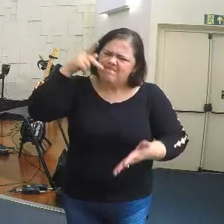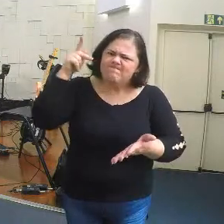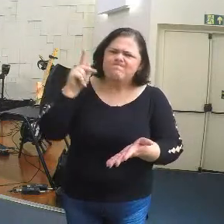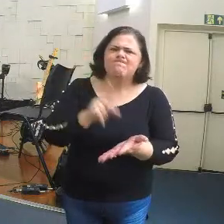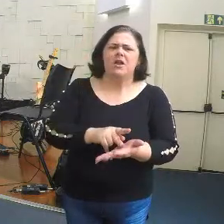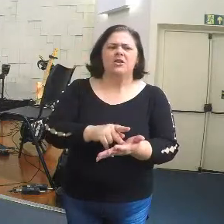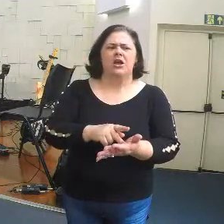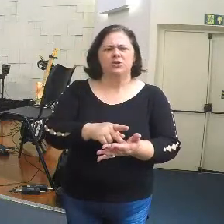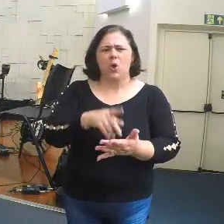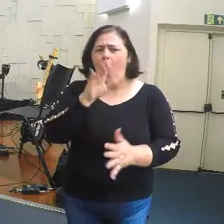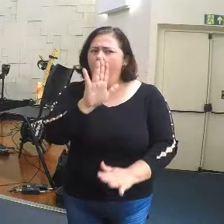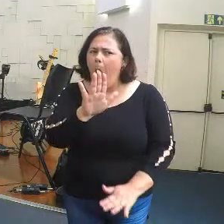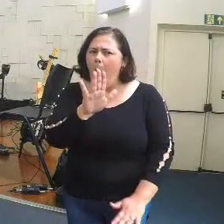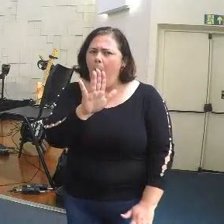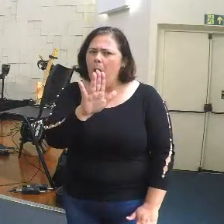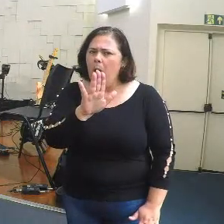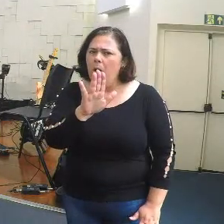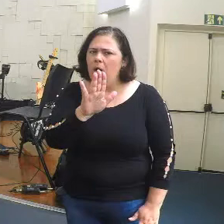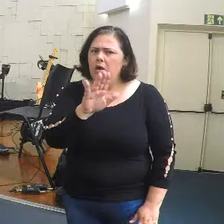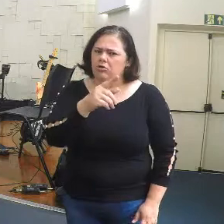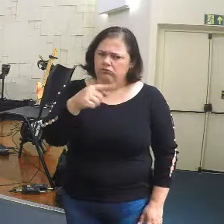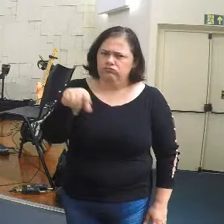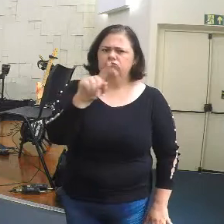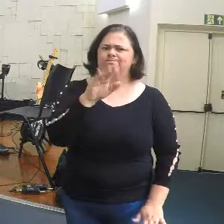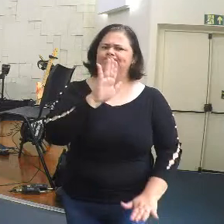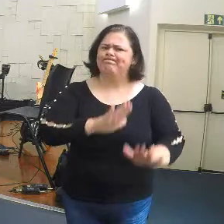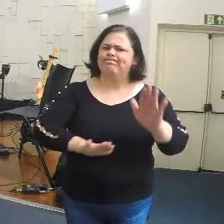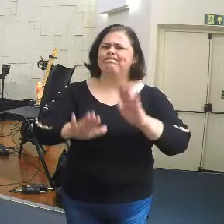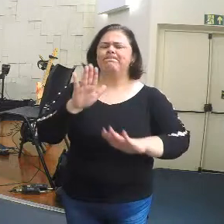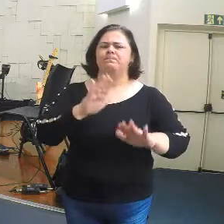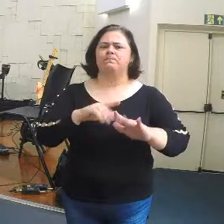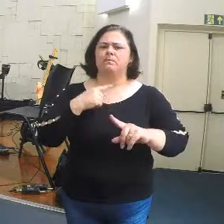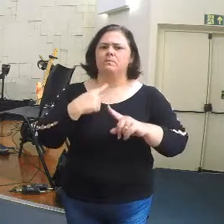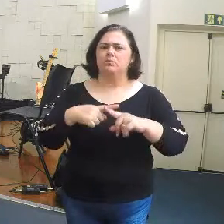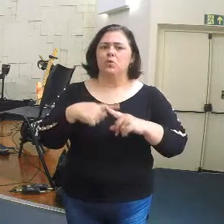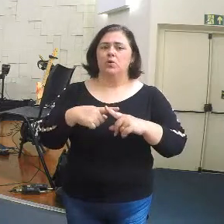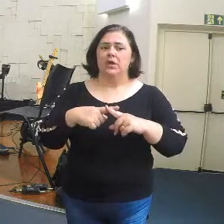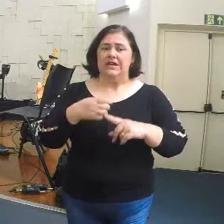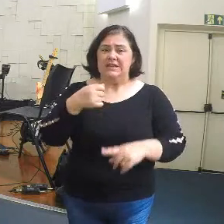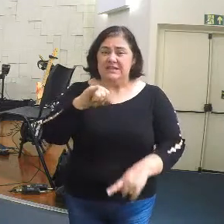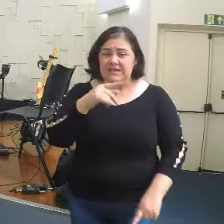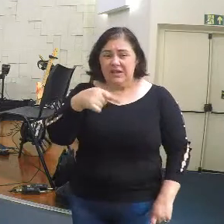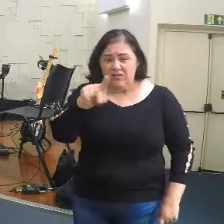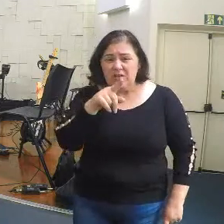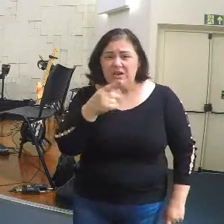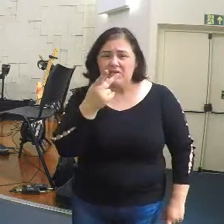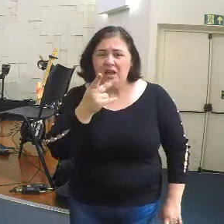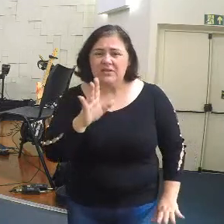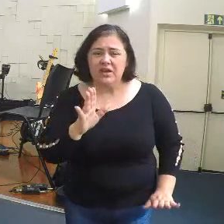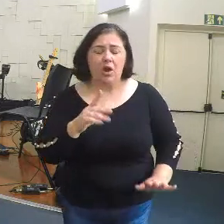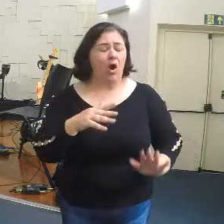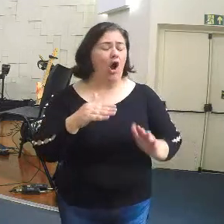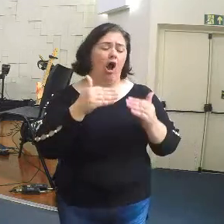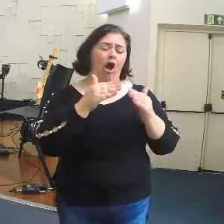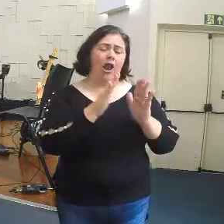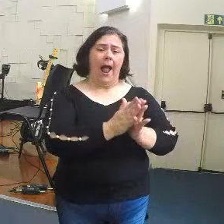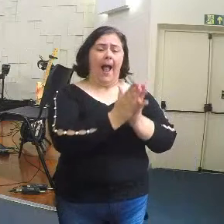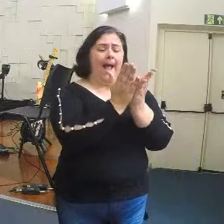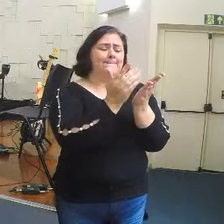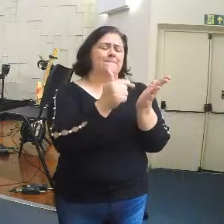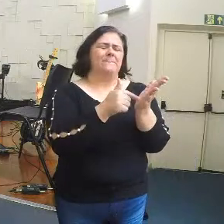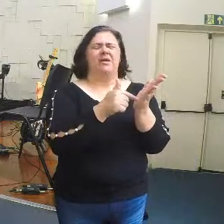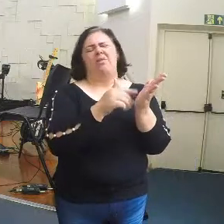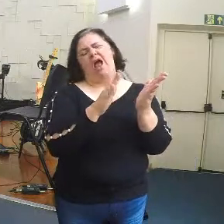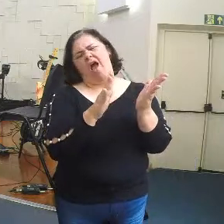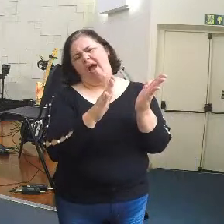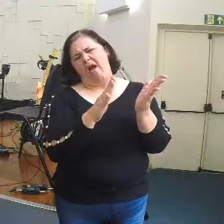ultrapassa a doutrina de Cristo e nela não permanece, não tem Deus. O que permanece na doutrina, esse